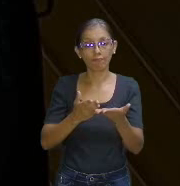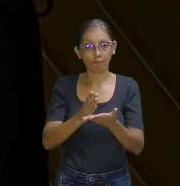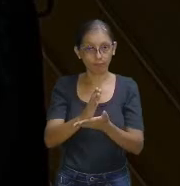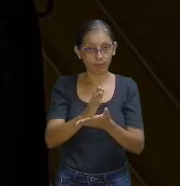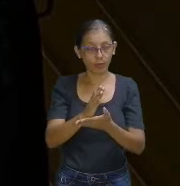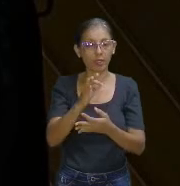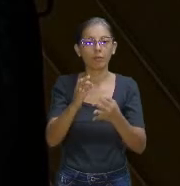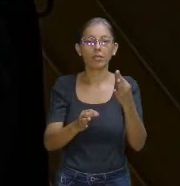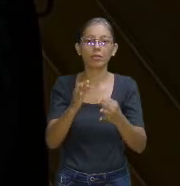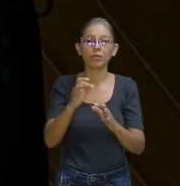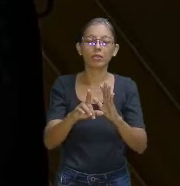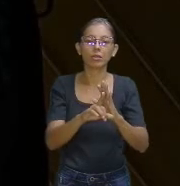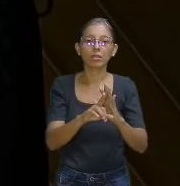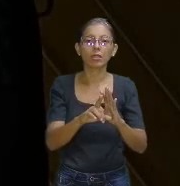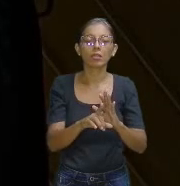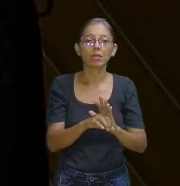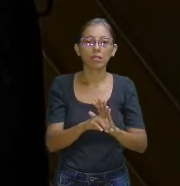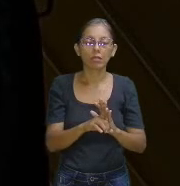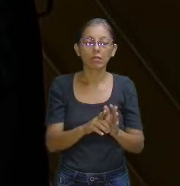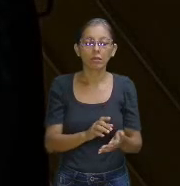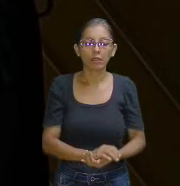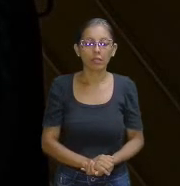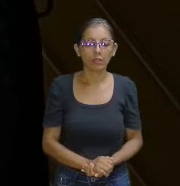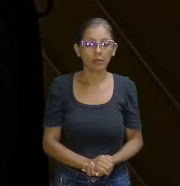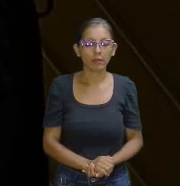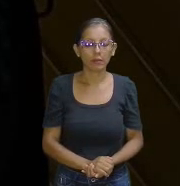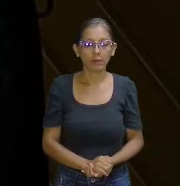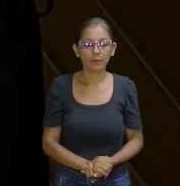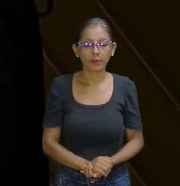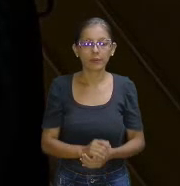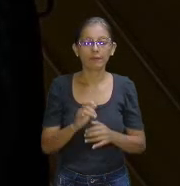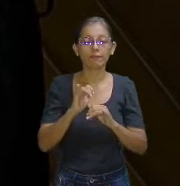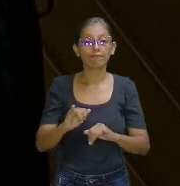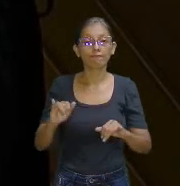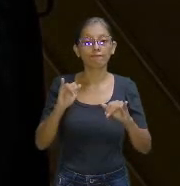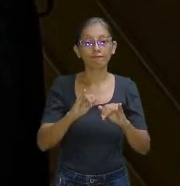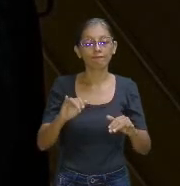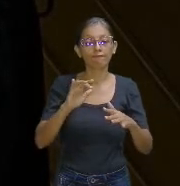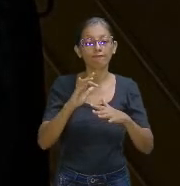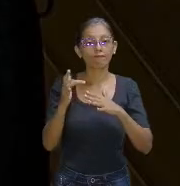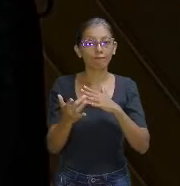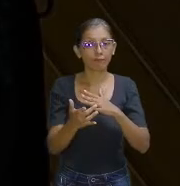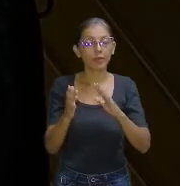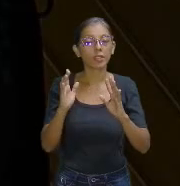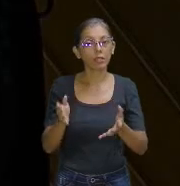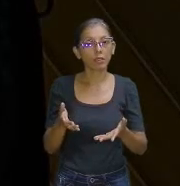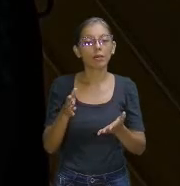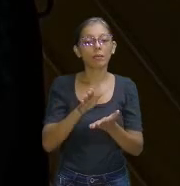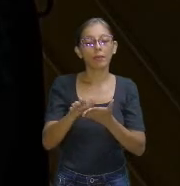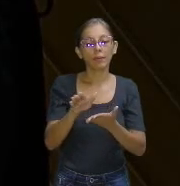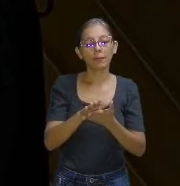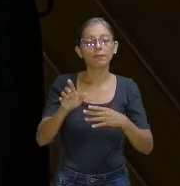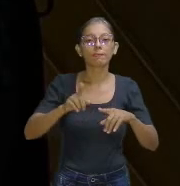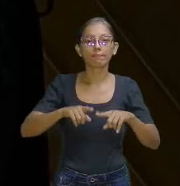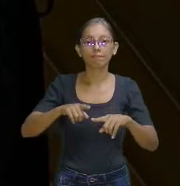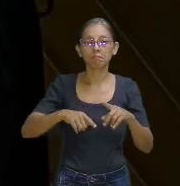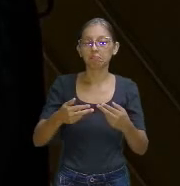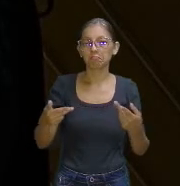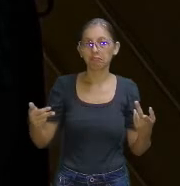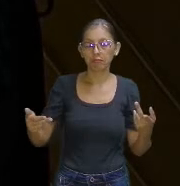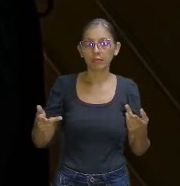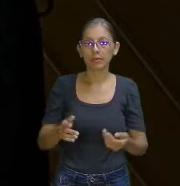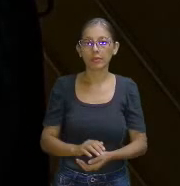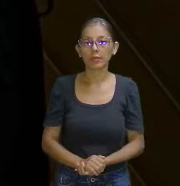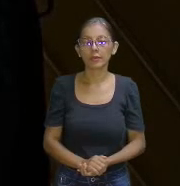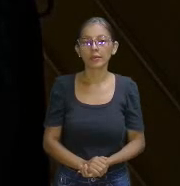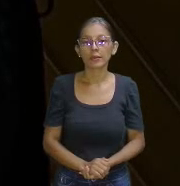Eleitoral, participaram de atos públicos e realizaram propaganda em mídias sociais e materiais impressos. Seus resultados eleitorais são